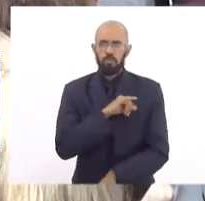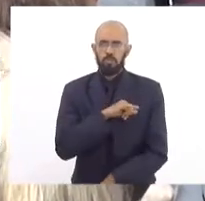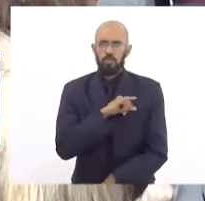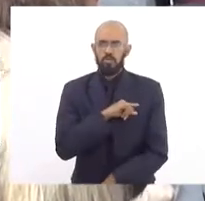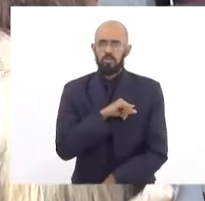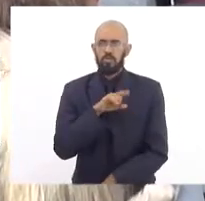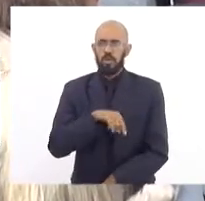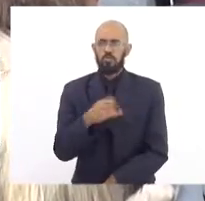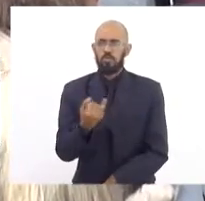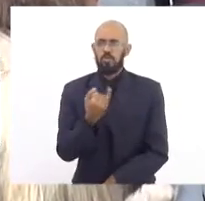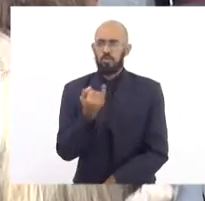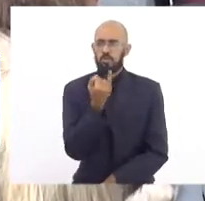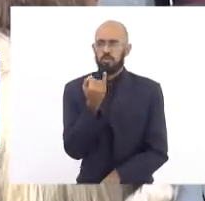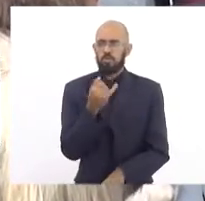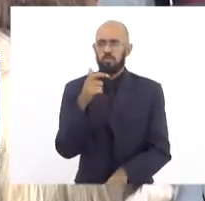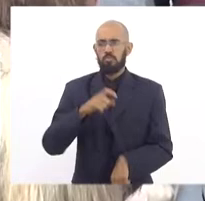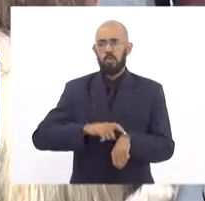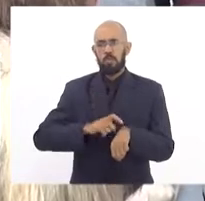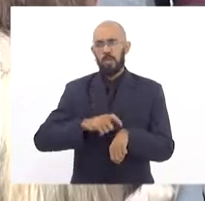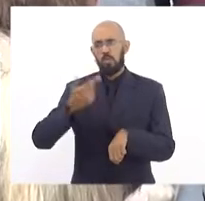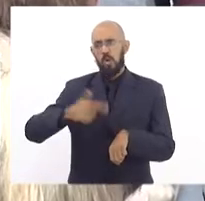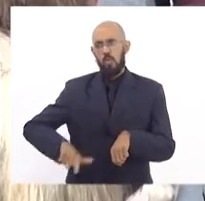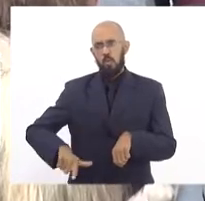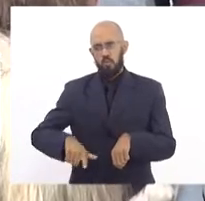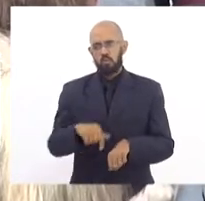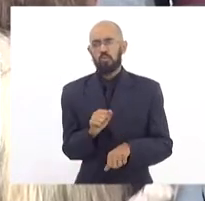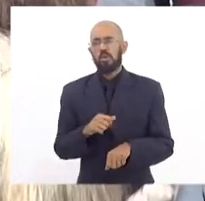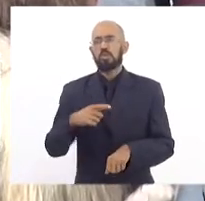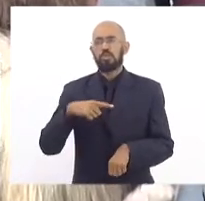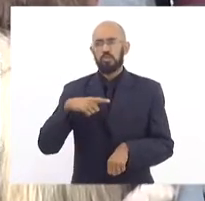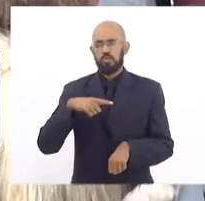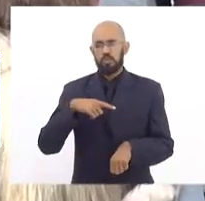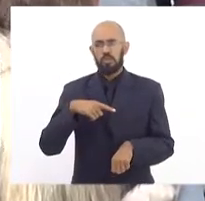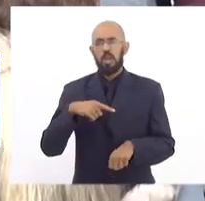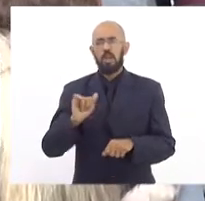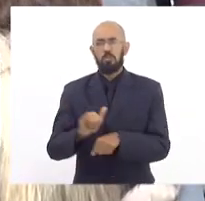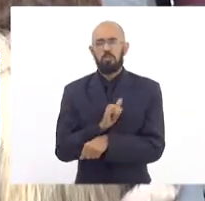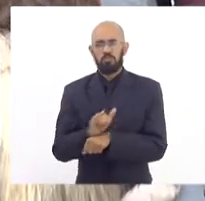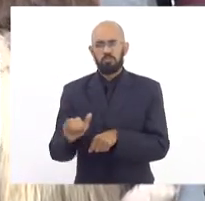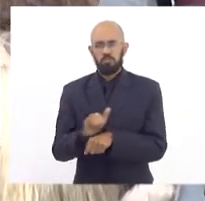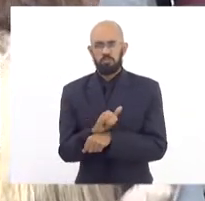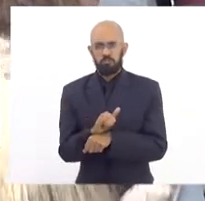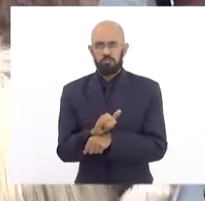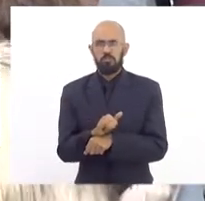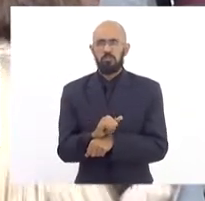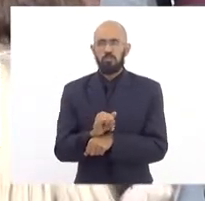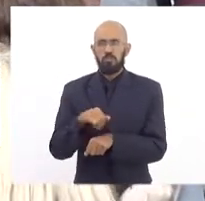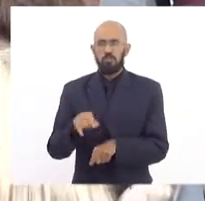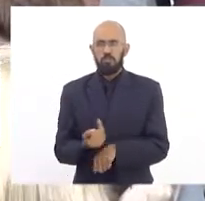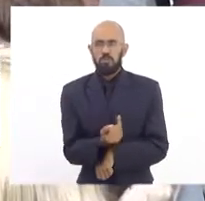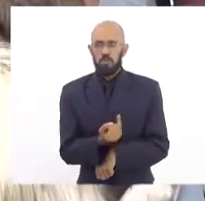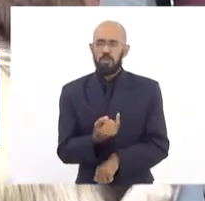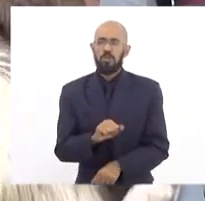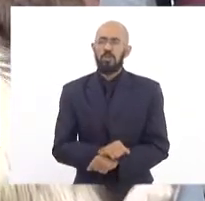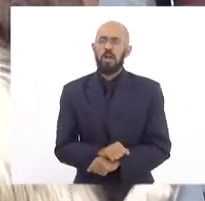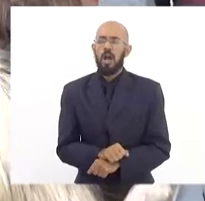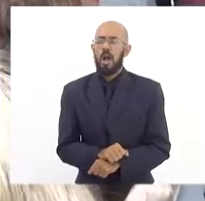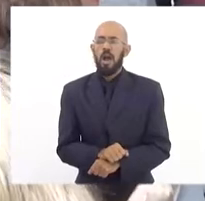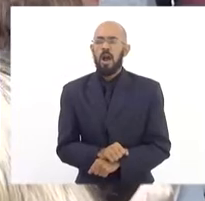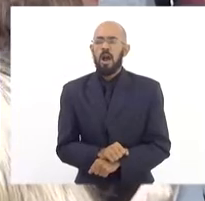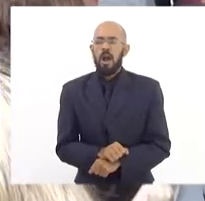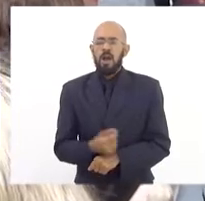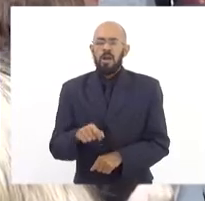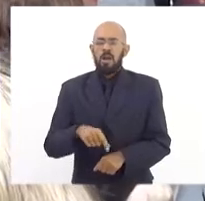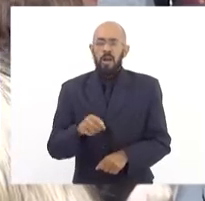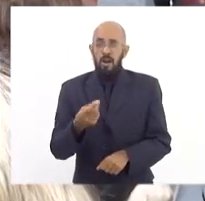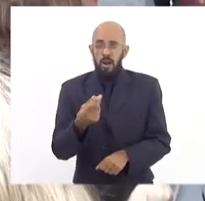Fundamental. O momento é outro, existe uma janela de oportunidade, a gente precisa trazer, fazer com esses... com esses recursos do